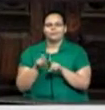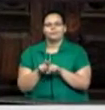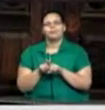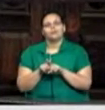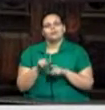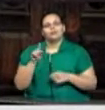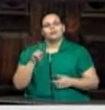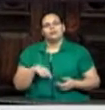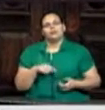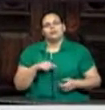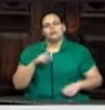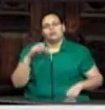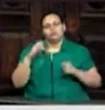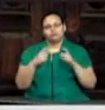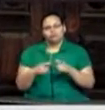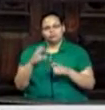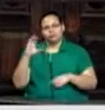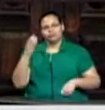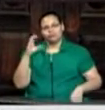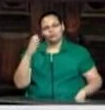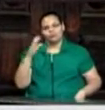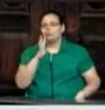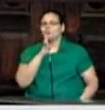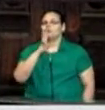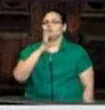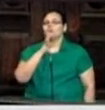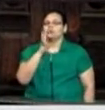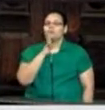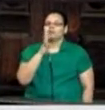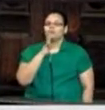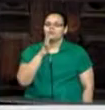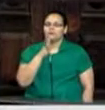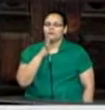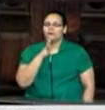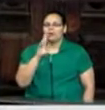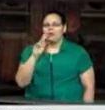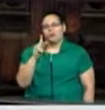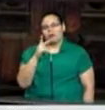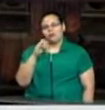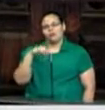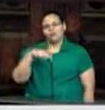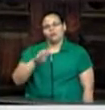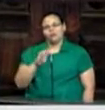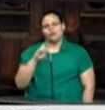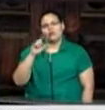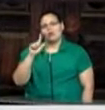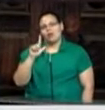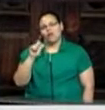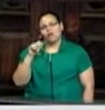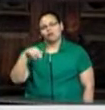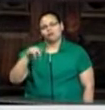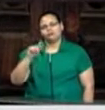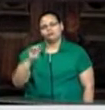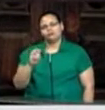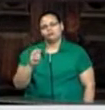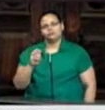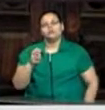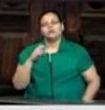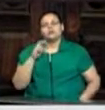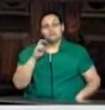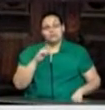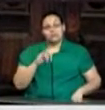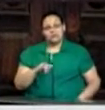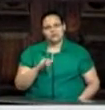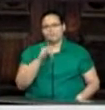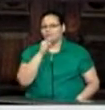na unidade de Niterói, conhecido Henrique Lage. Cito